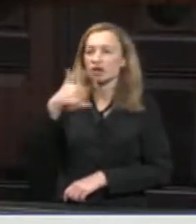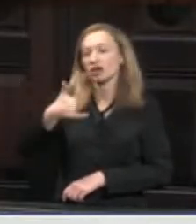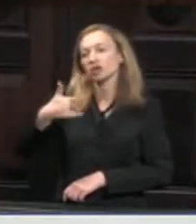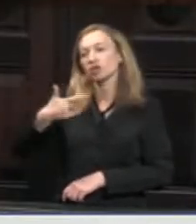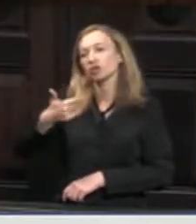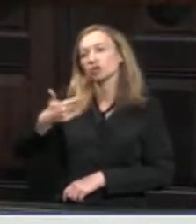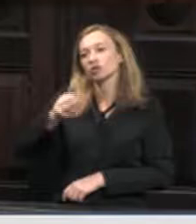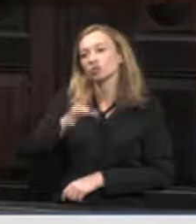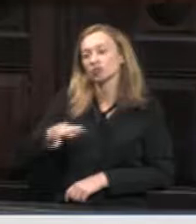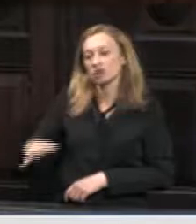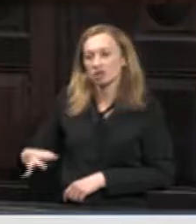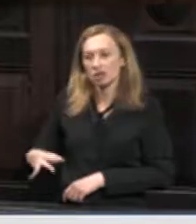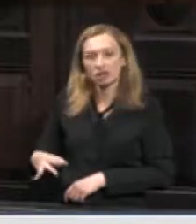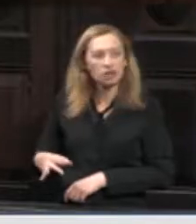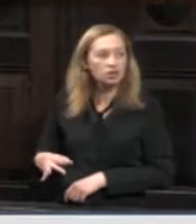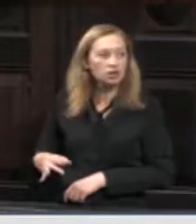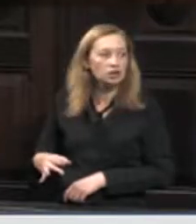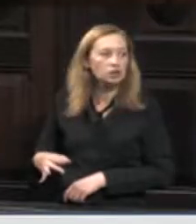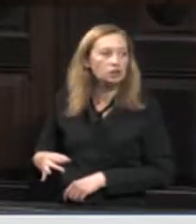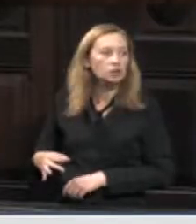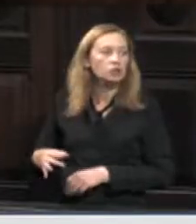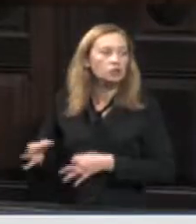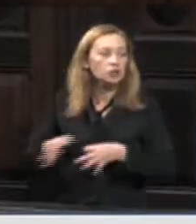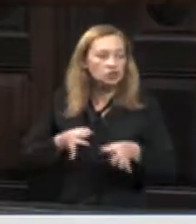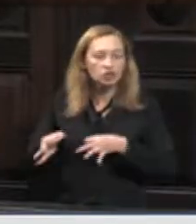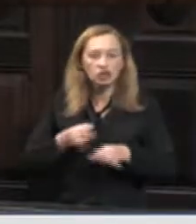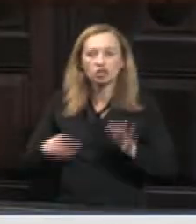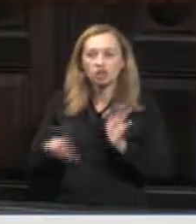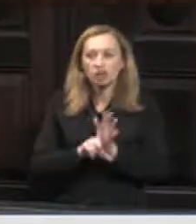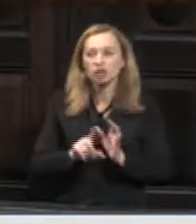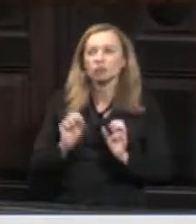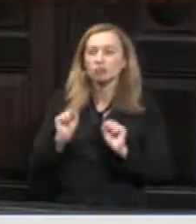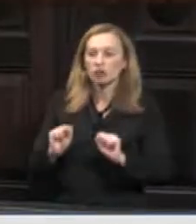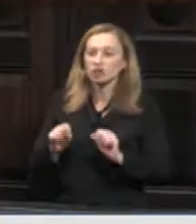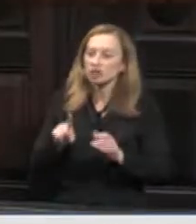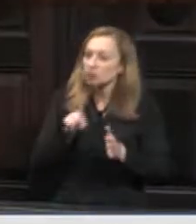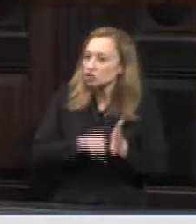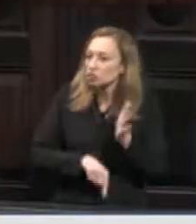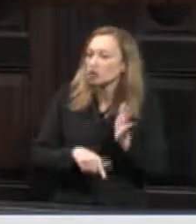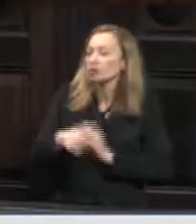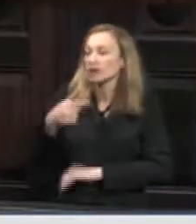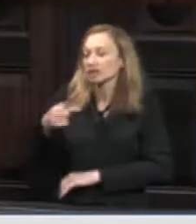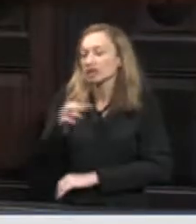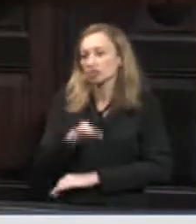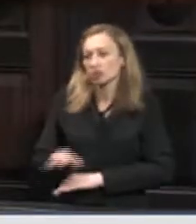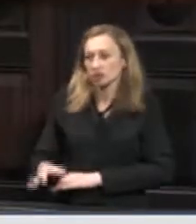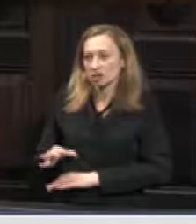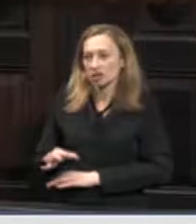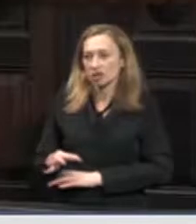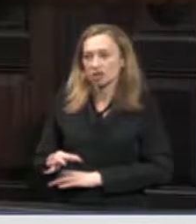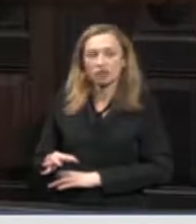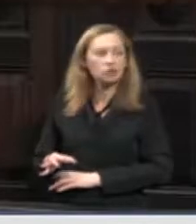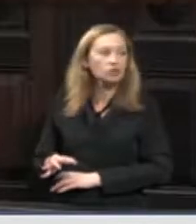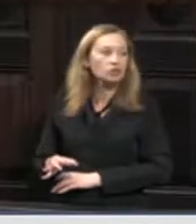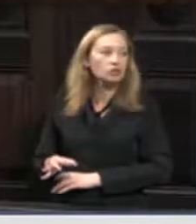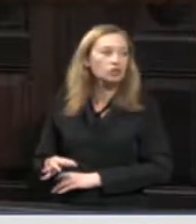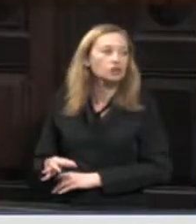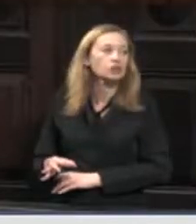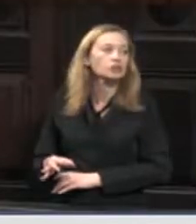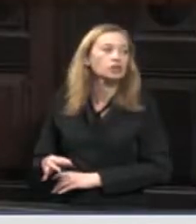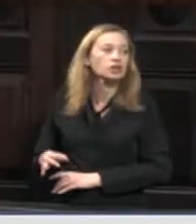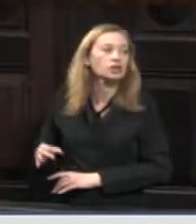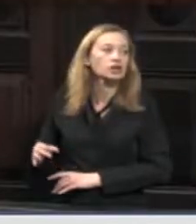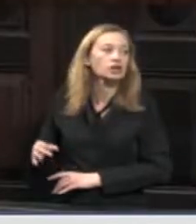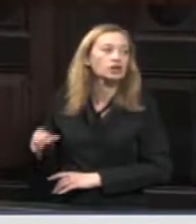uma indicação legislativa, anteprojeto de lei, para que possamos reduzir para 7% e ser competitivo com os